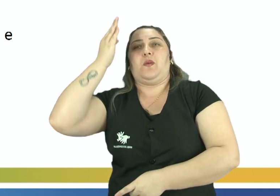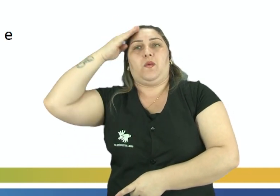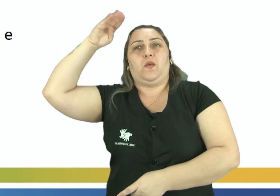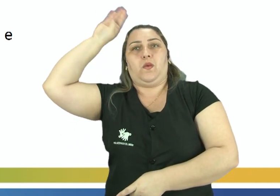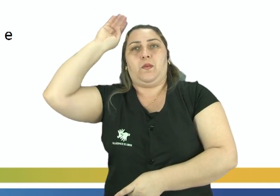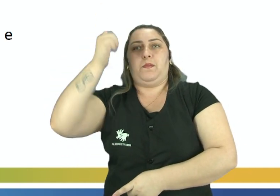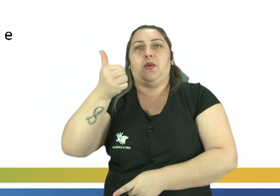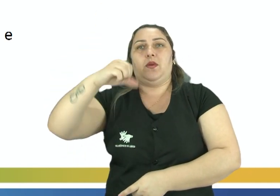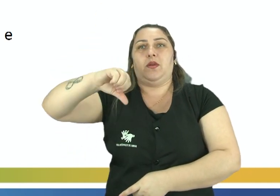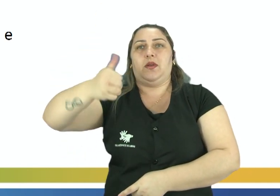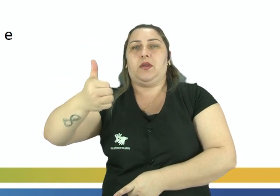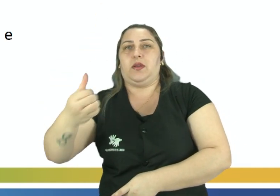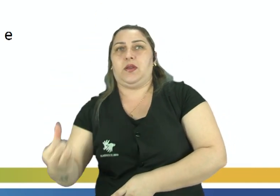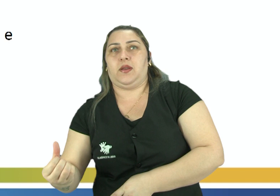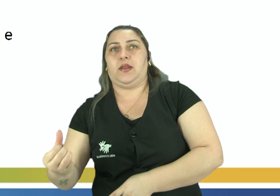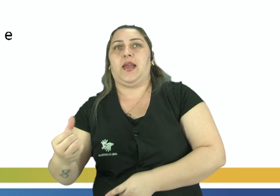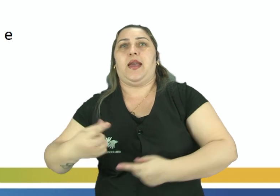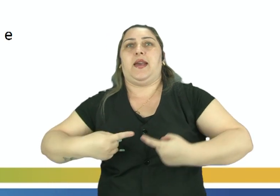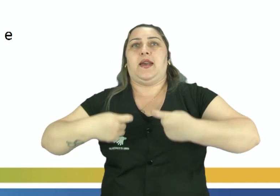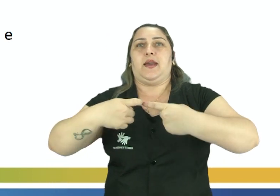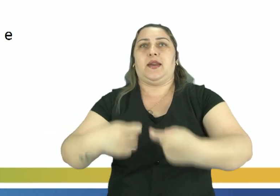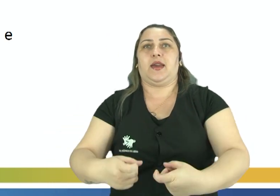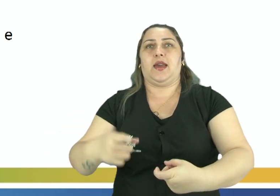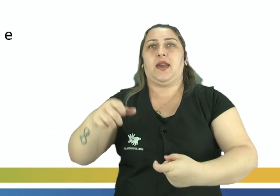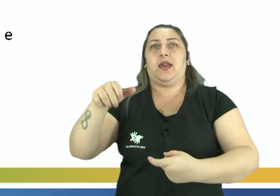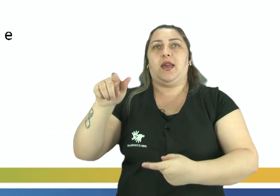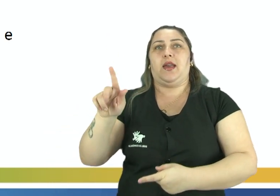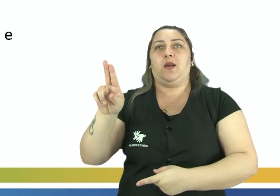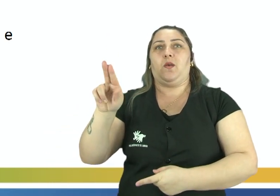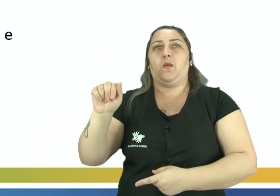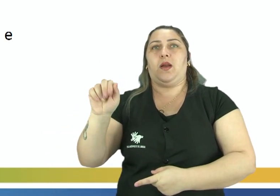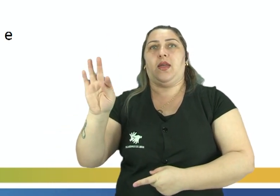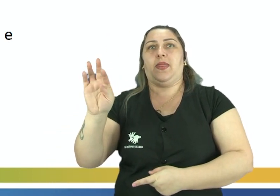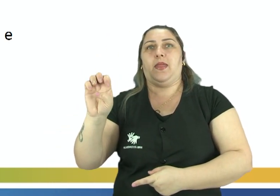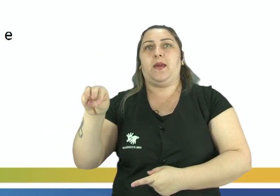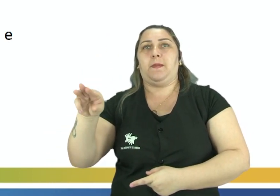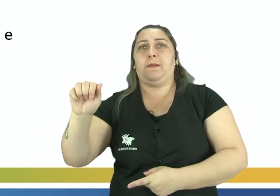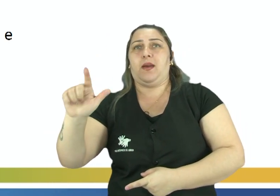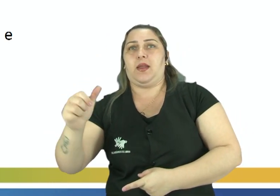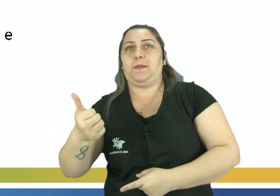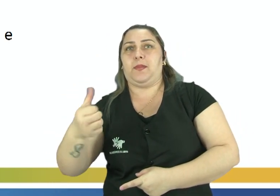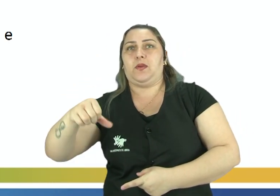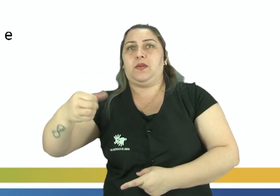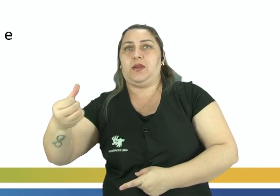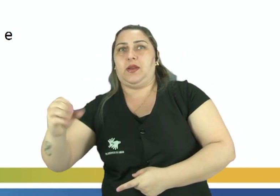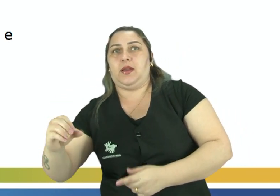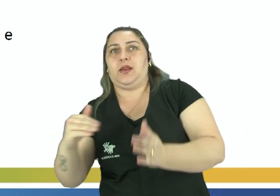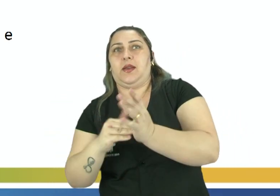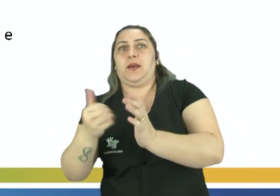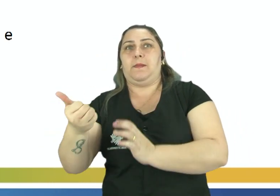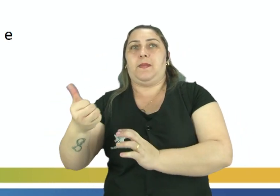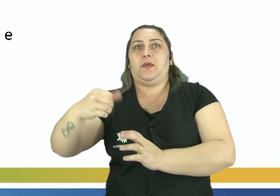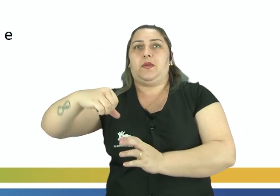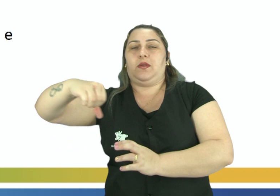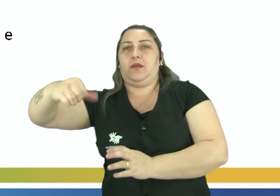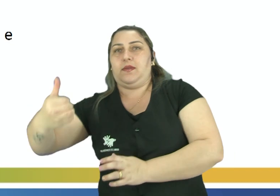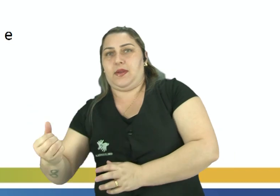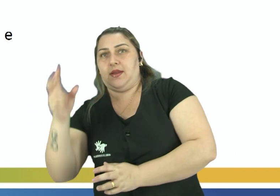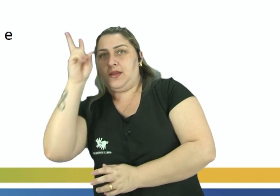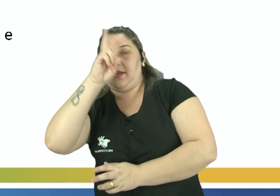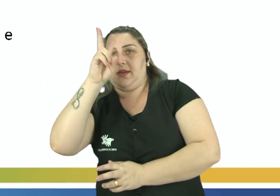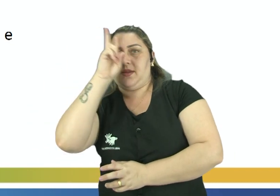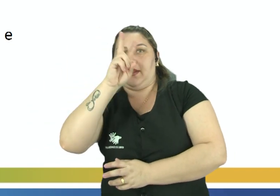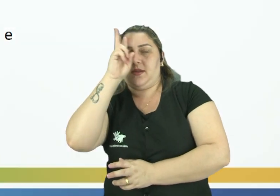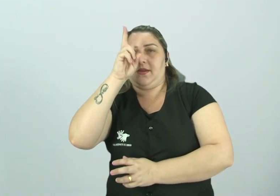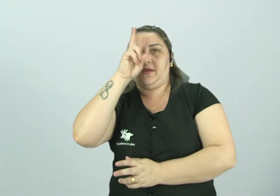1961, Guerra Civil da Guatemala em 1960 e 1996. Lembrando que,